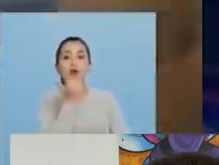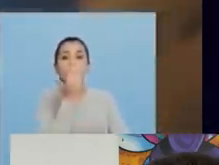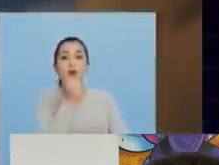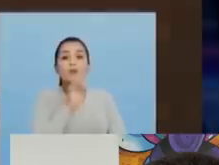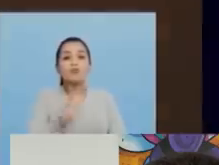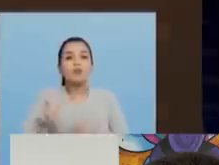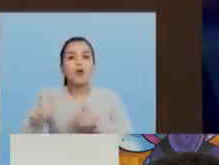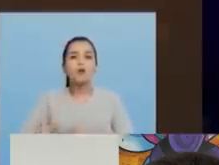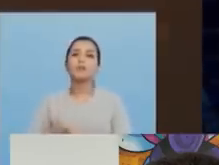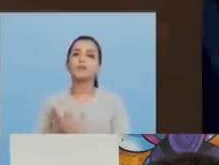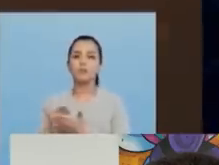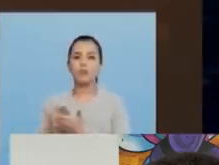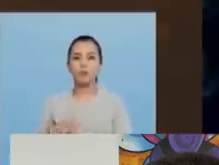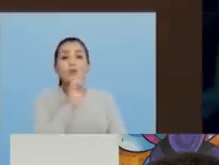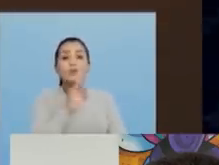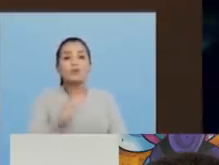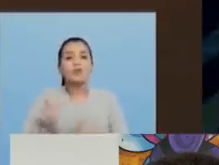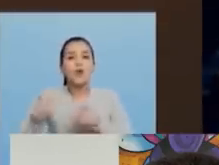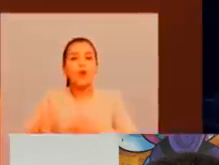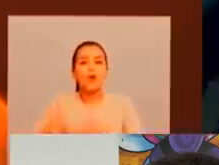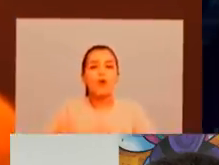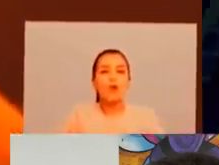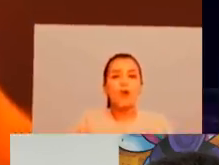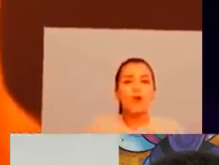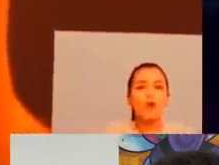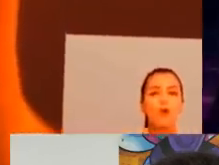têm acesso à alimentação quando se alimentam.